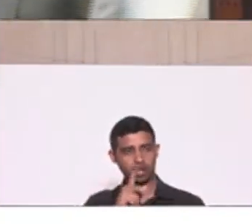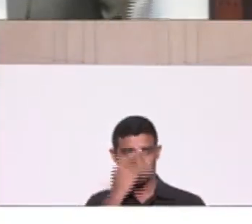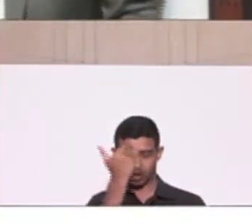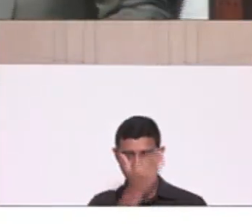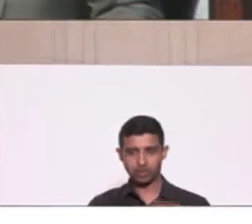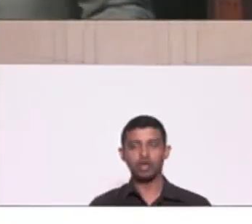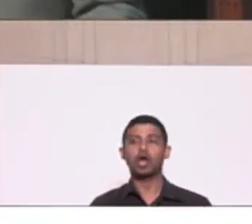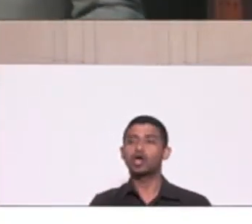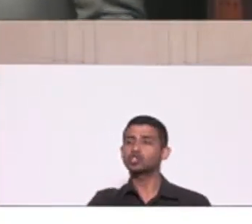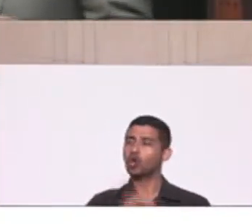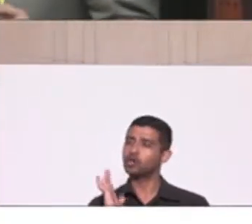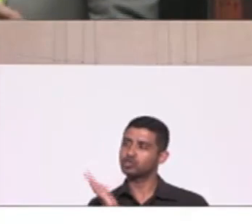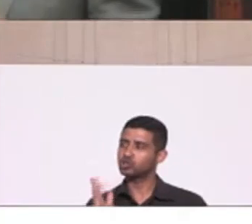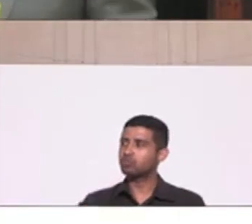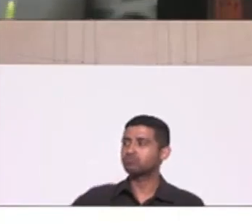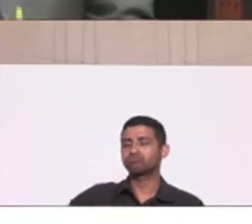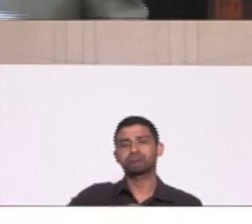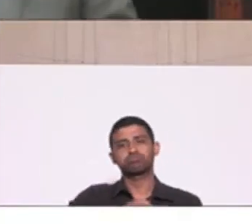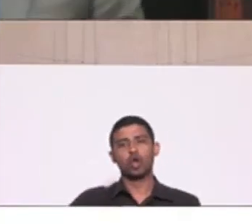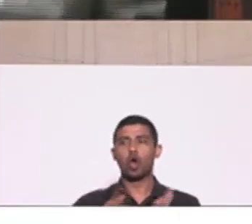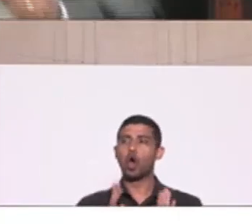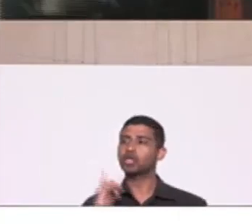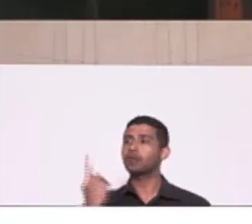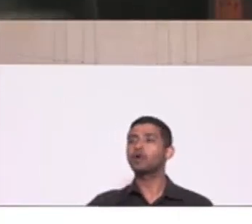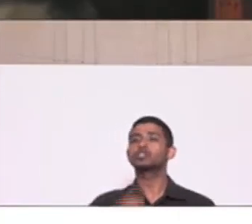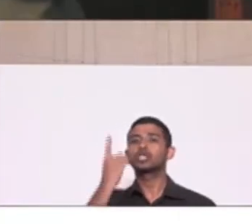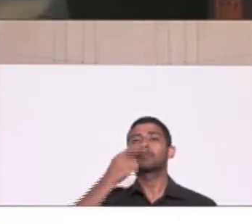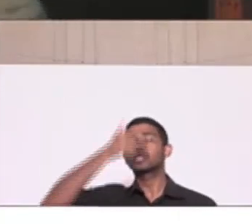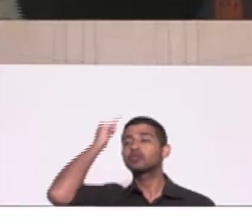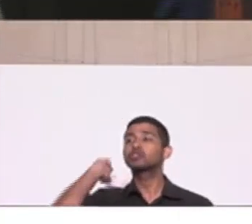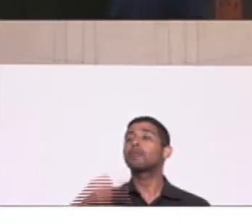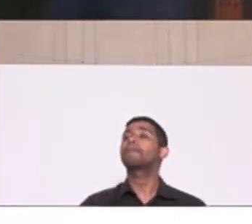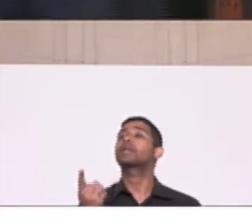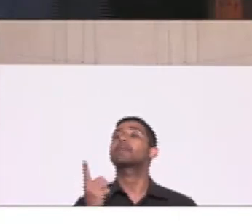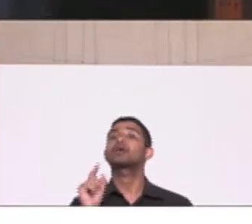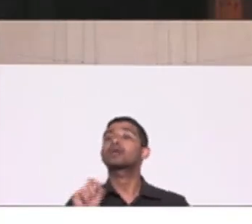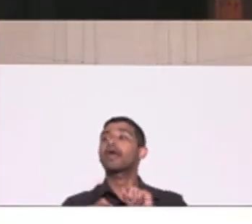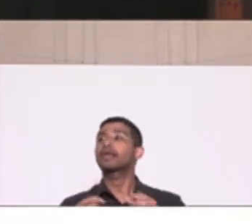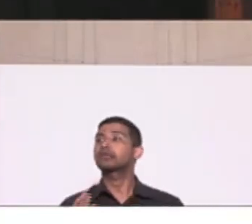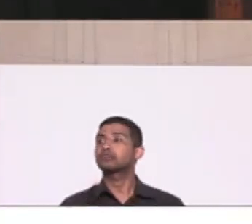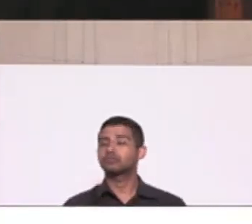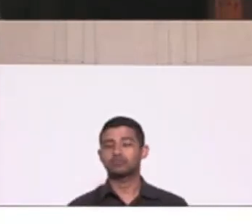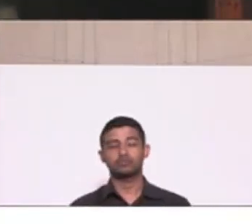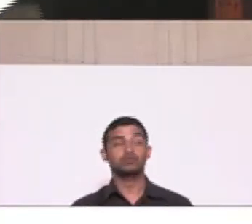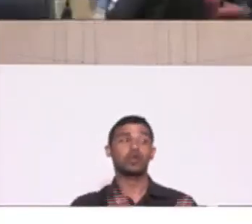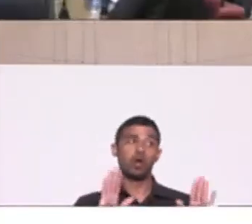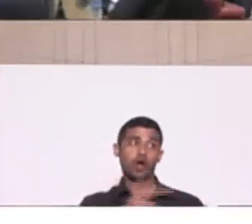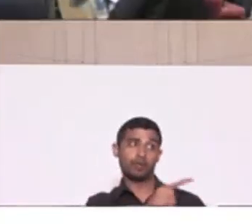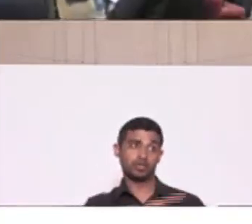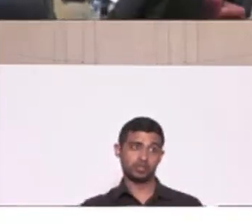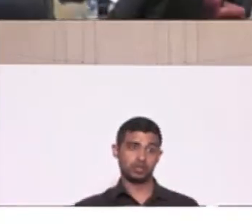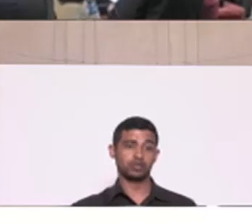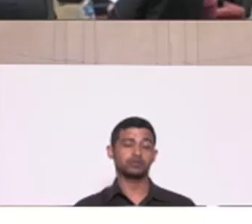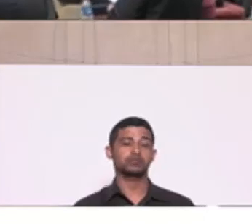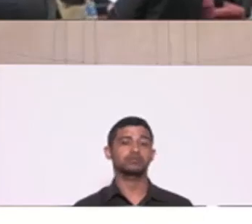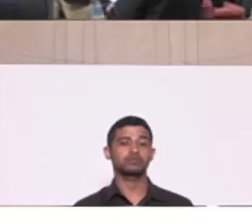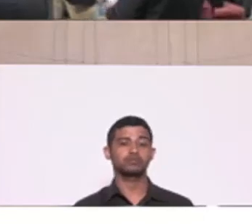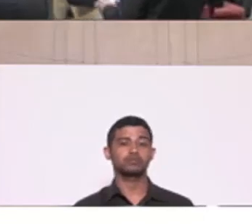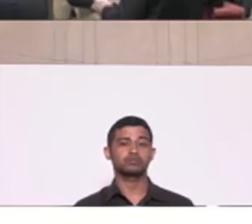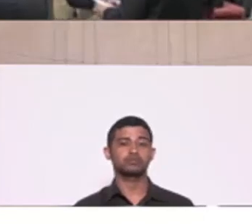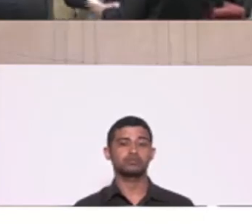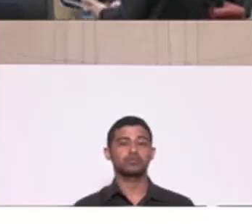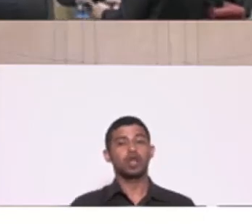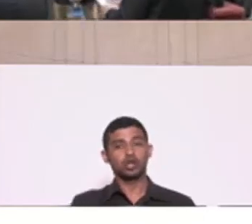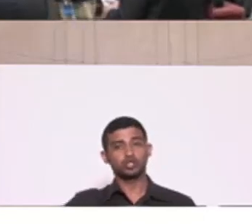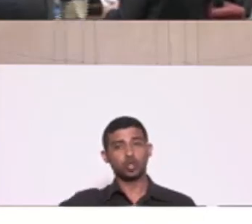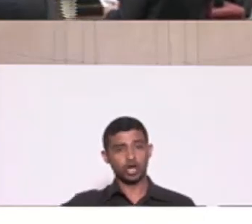Conforme combinado, o que ficou acertado, deputado Luiz? Quem vai encaminhar primeiro? Senhor presidente, o Colégio